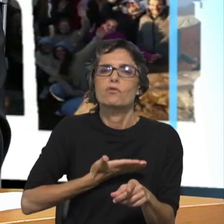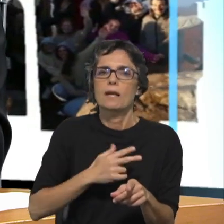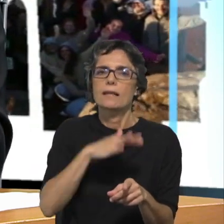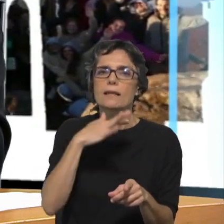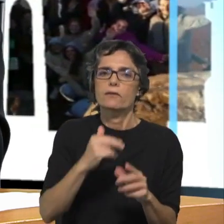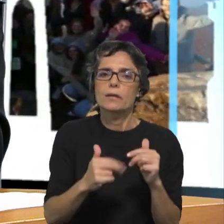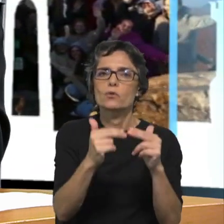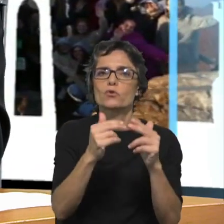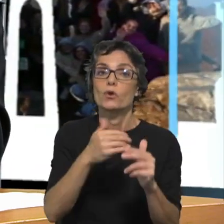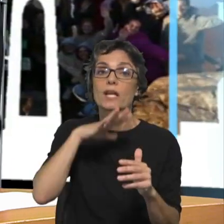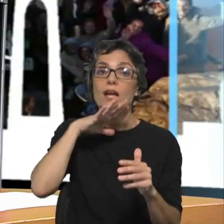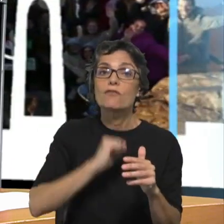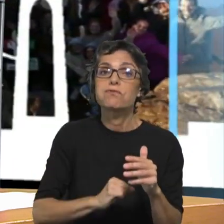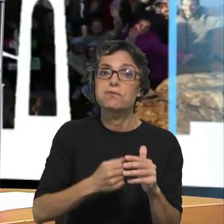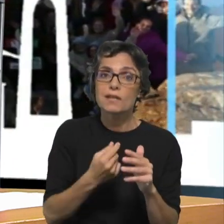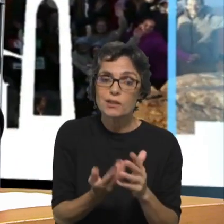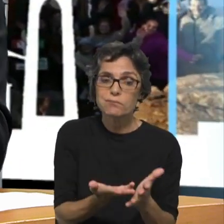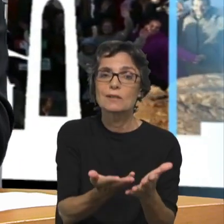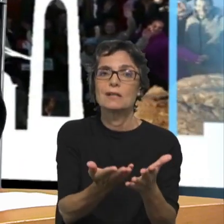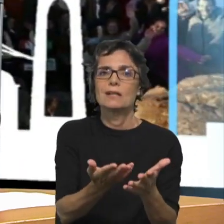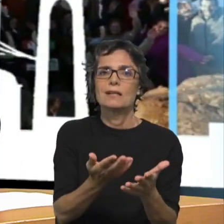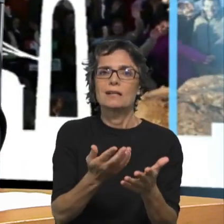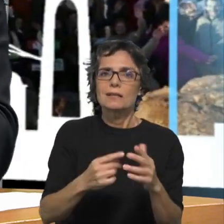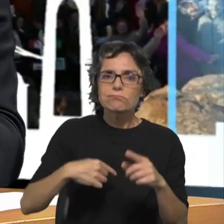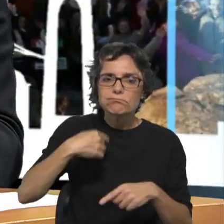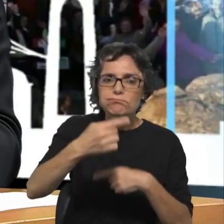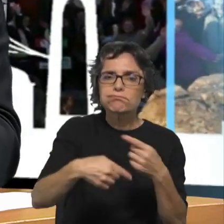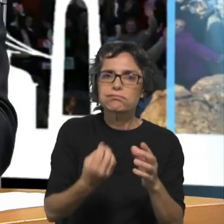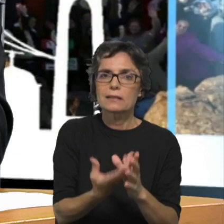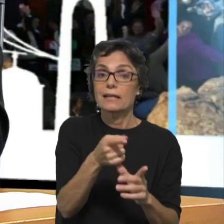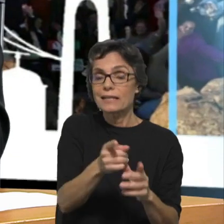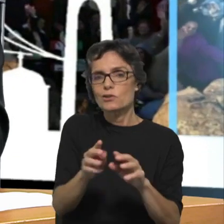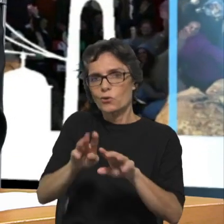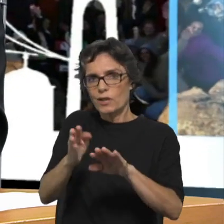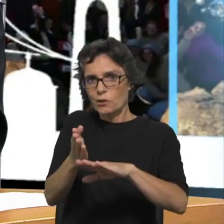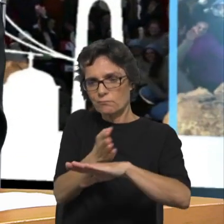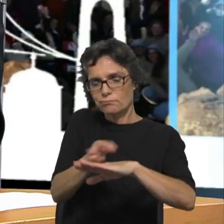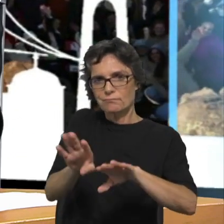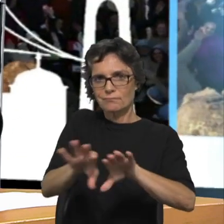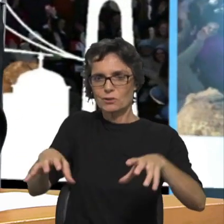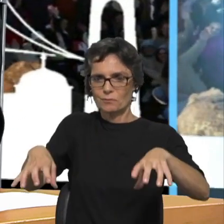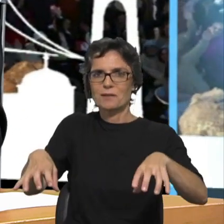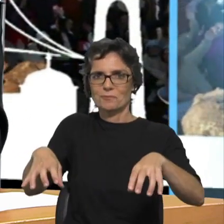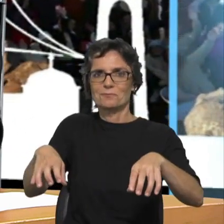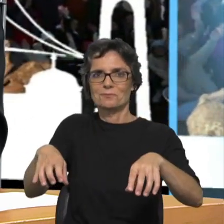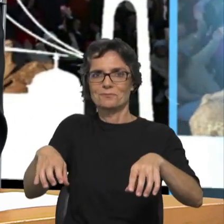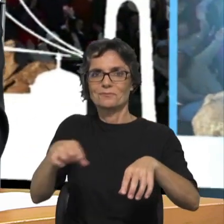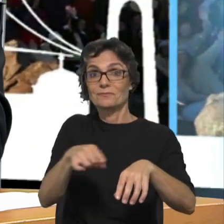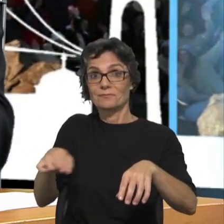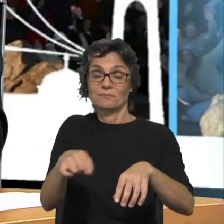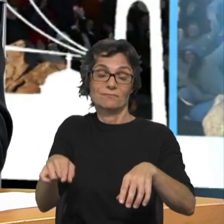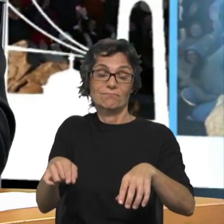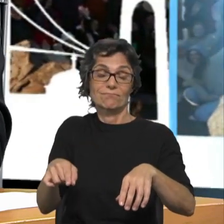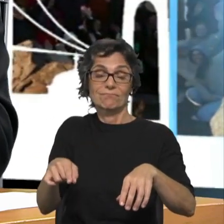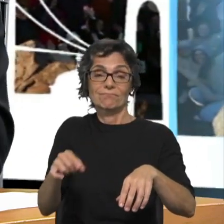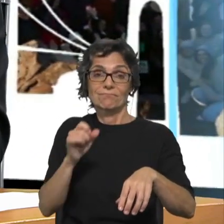da família fecunda é uma lógica que aparece como distintiva entre os jovens crentes e os jovens não crentes. E isto seria de esperar. A